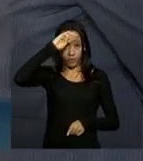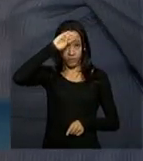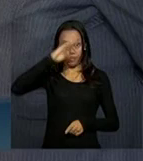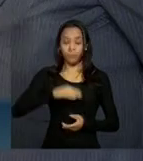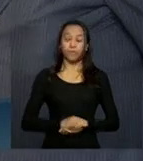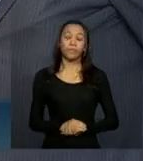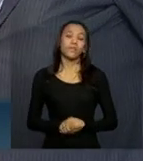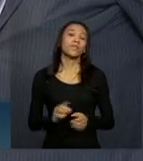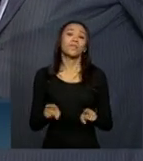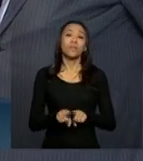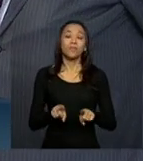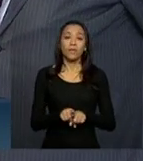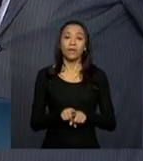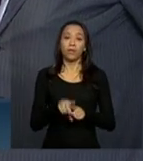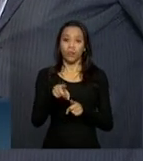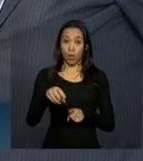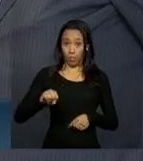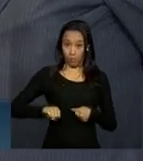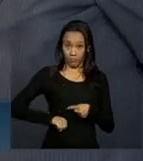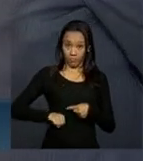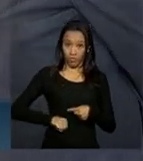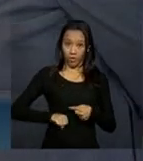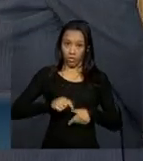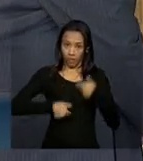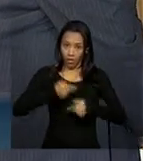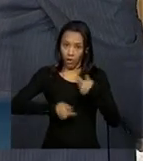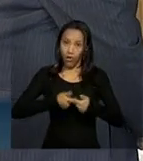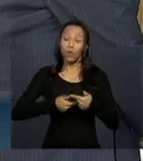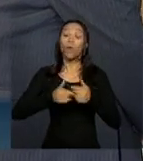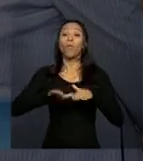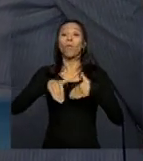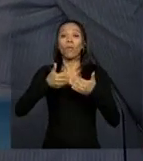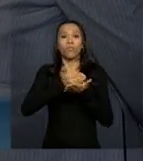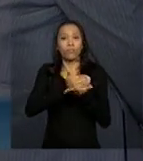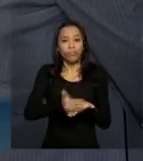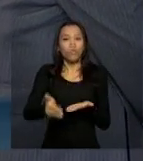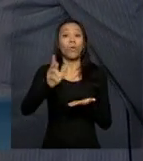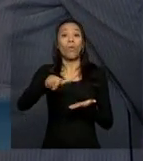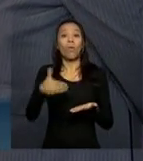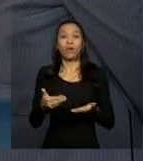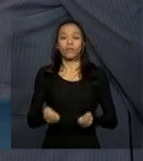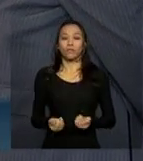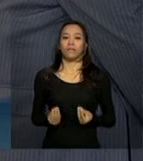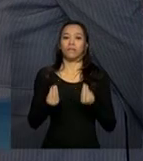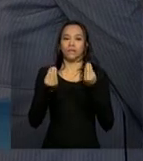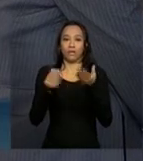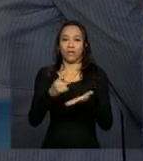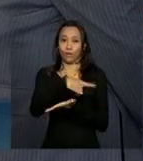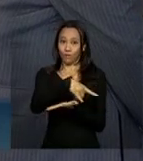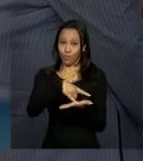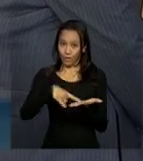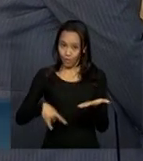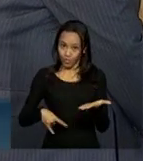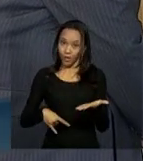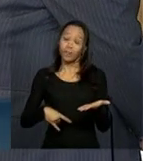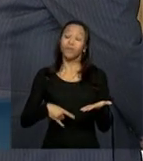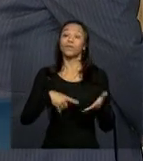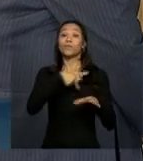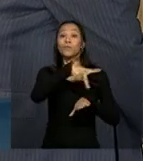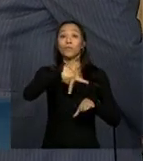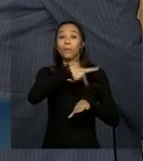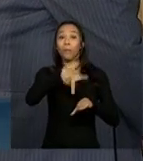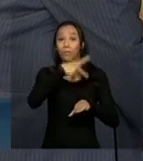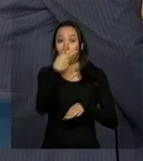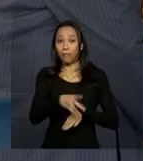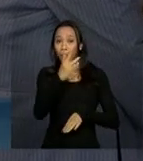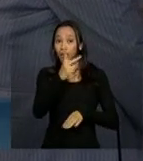O embaixador dá início às suas funções quando entrega as suas credenciais ao chefe de Estado do país que o